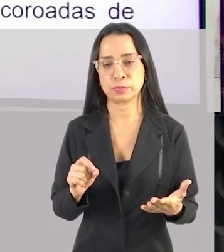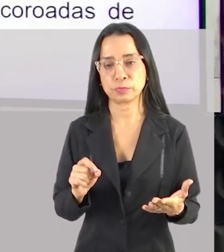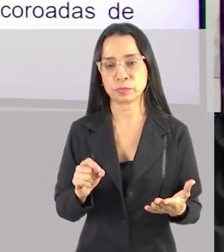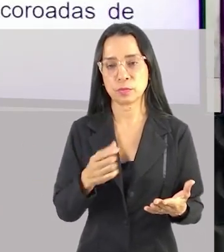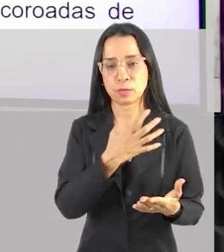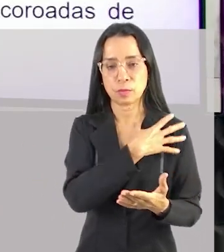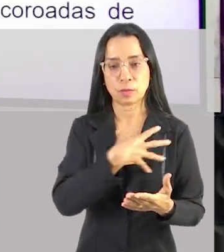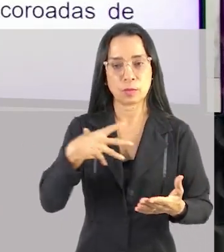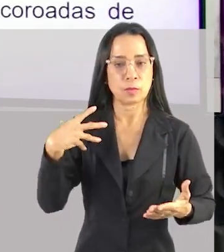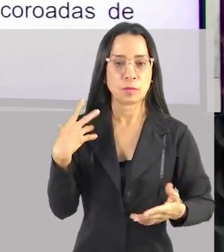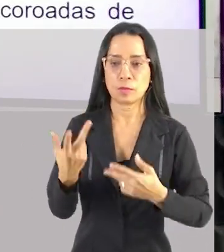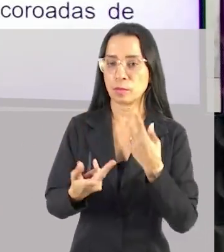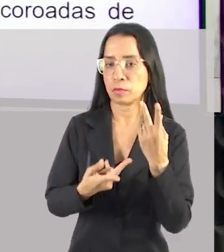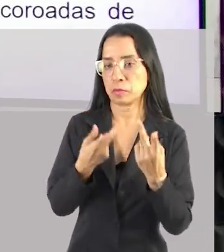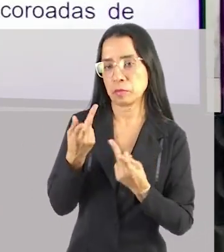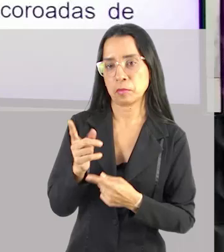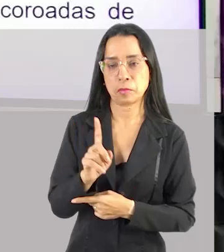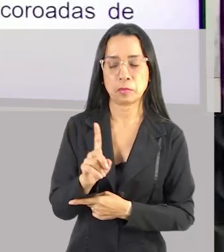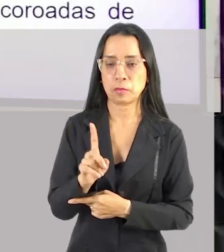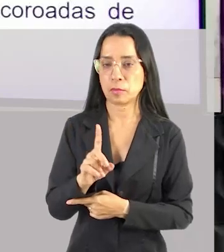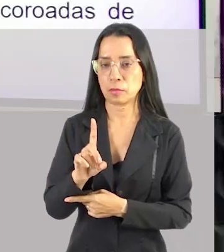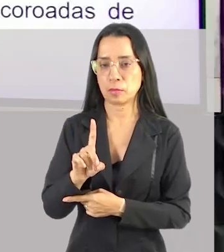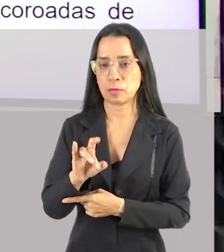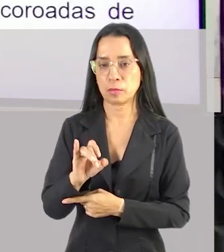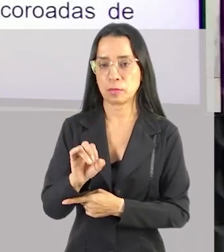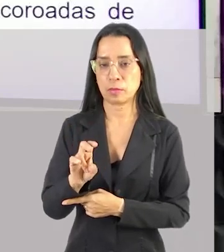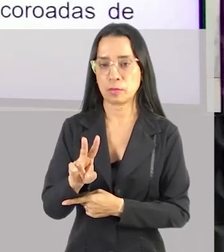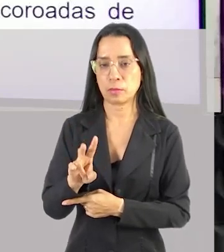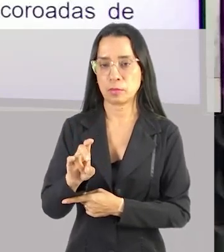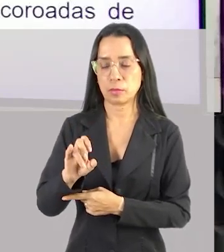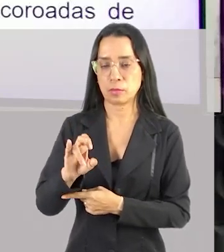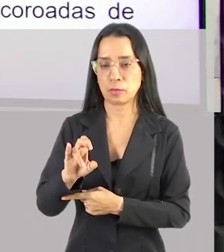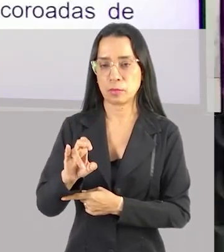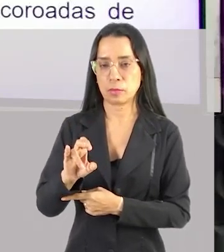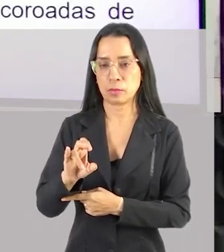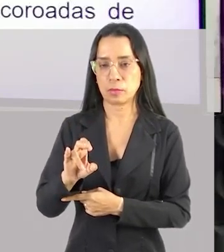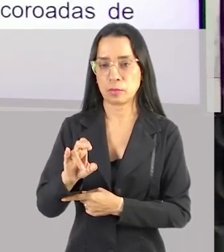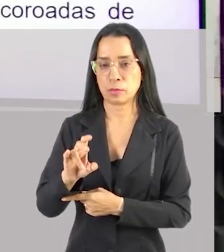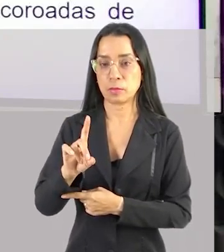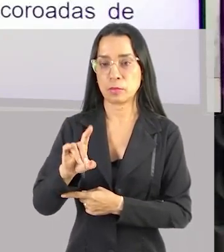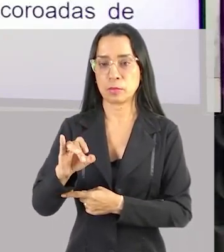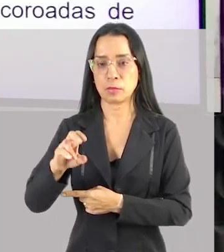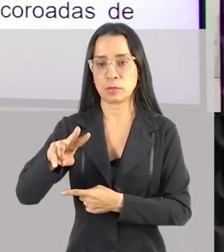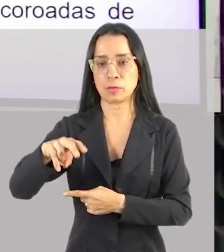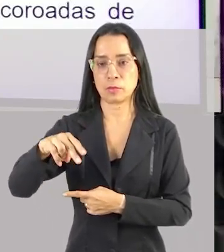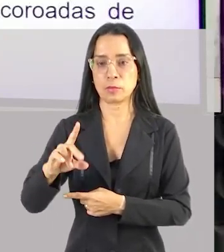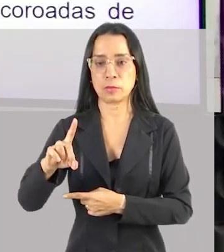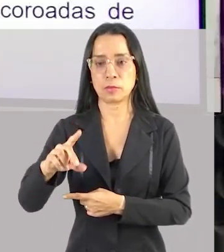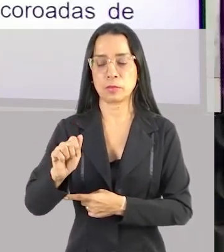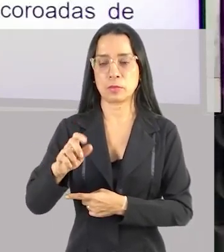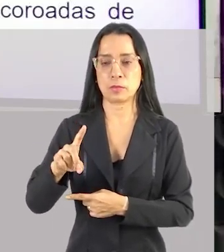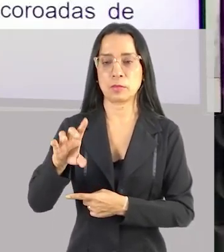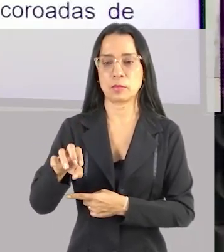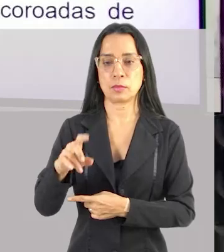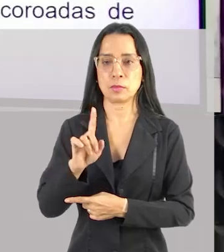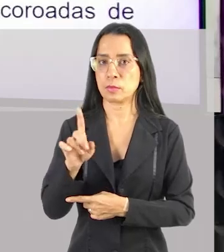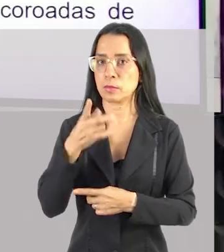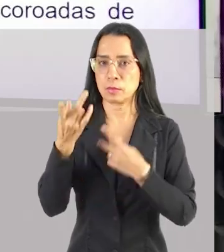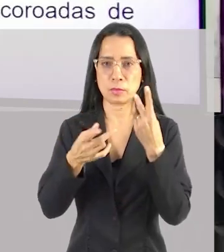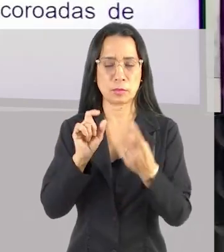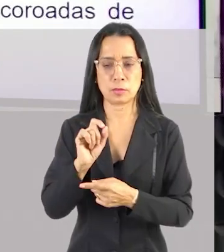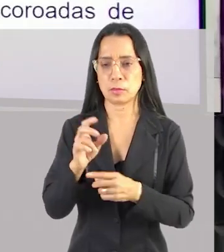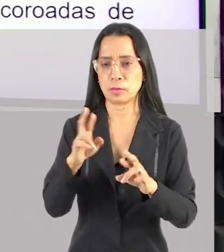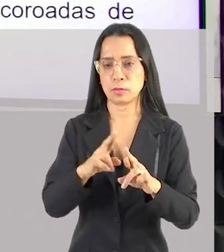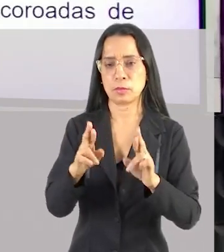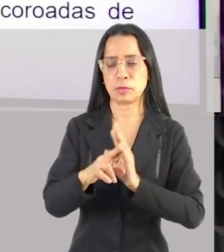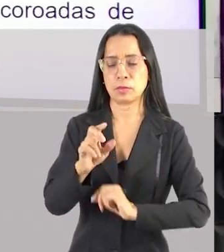O Aristóteles não está falando sobre divindade, né, preceito emanado da divindade, ele não está falando sobre isso, né, ele está falando sobre política, e